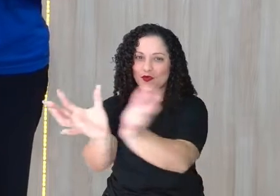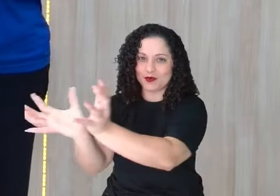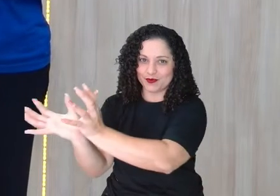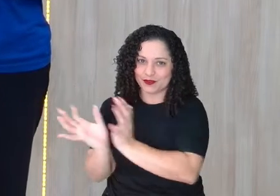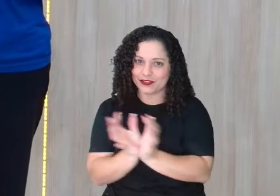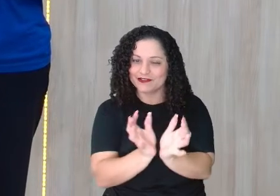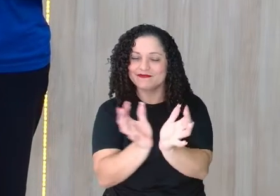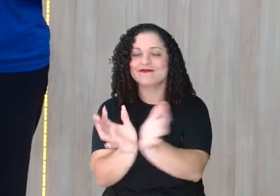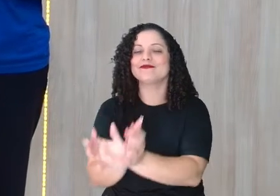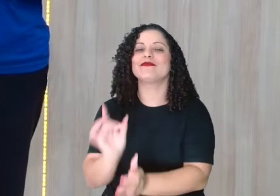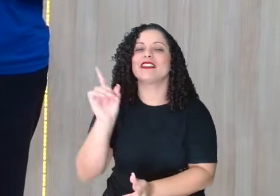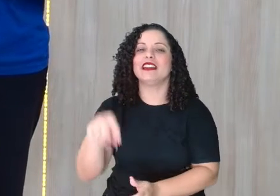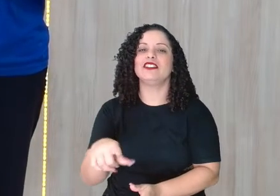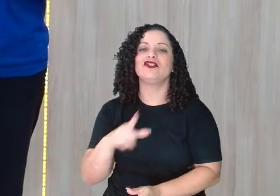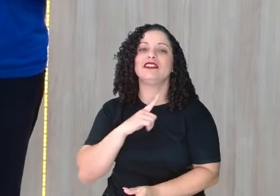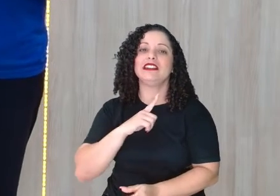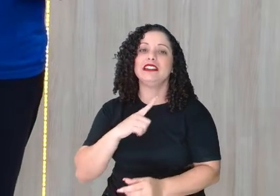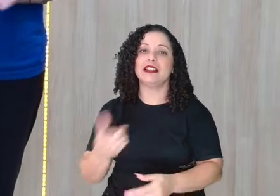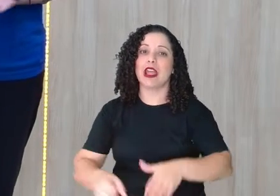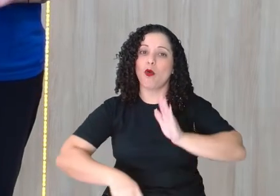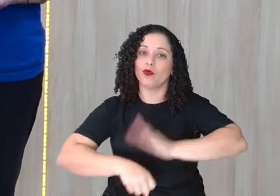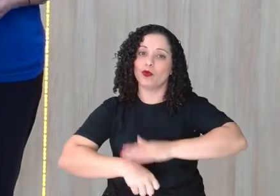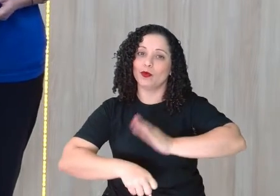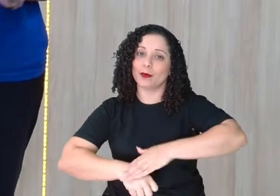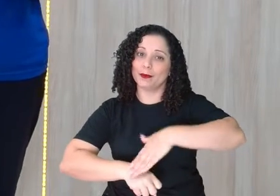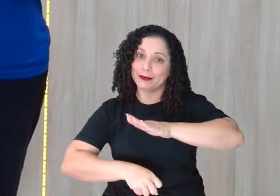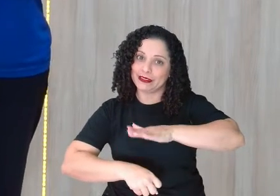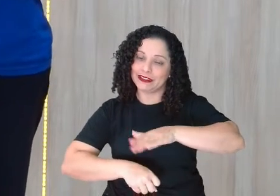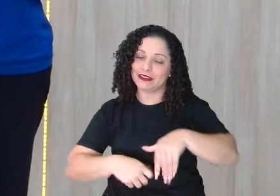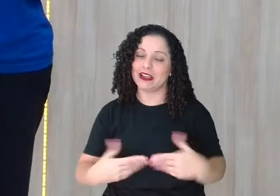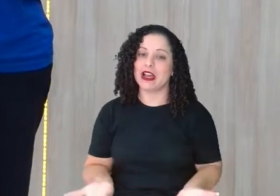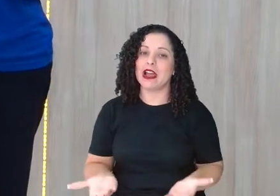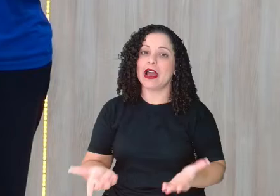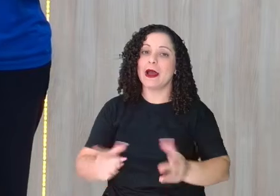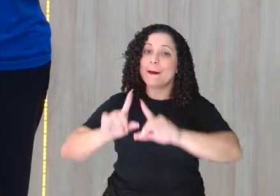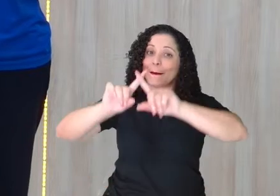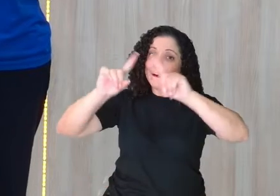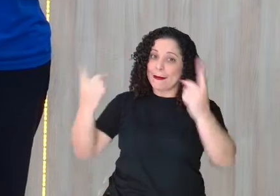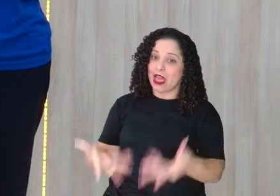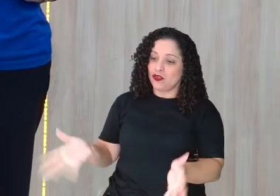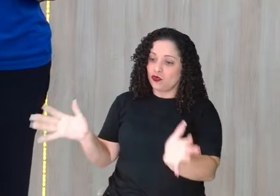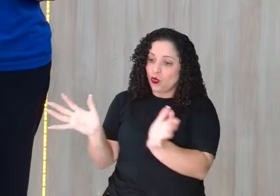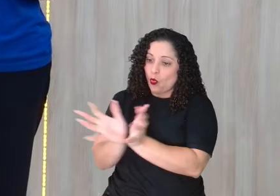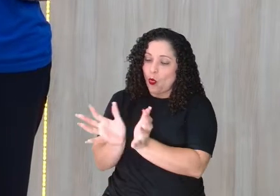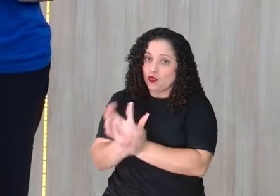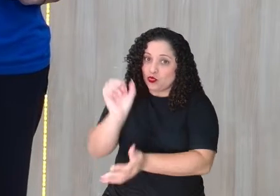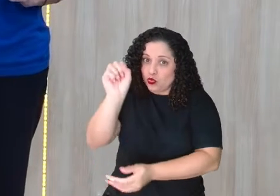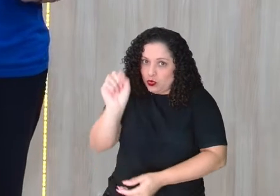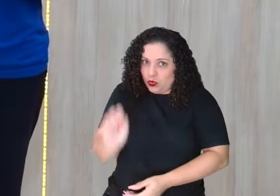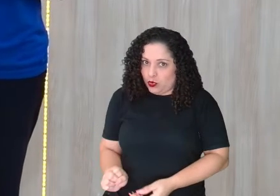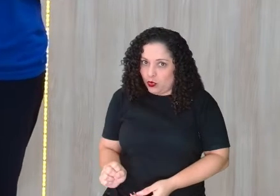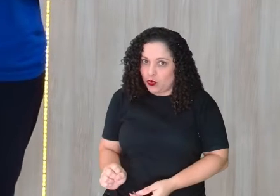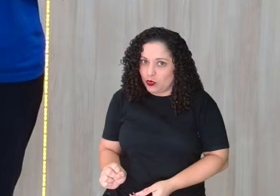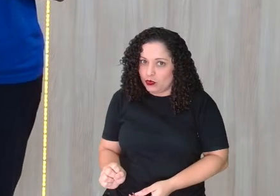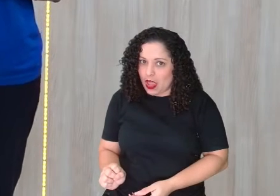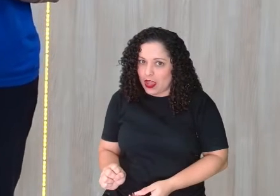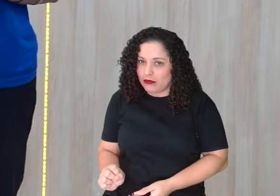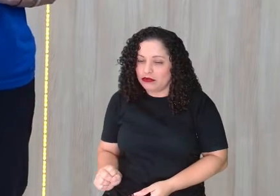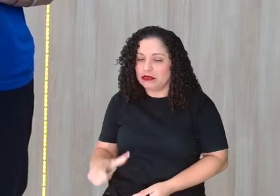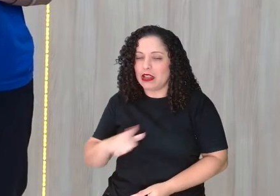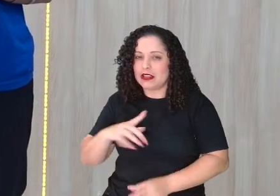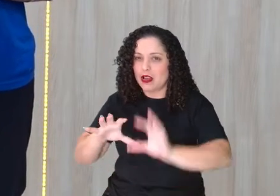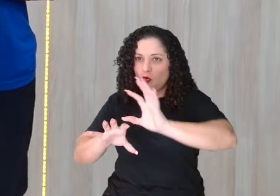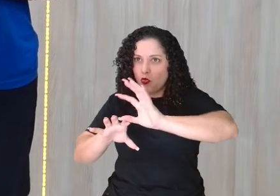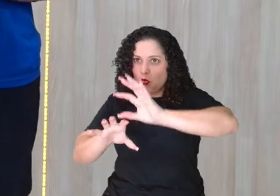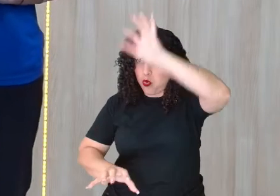Elas tinham uma determinada autonomia, enquanto as colônias do sul, né, nessas divisões aí,